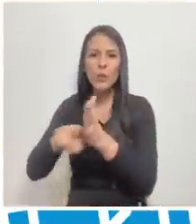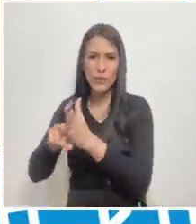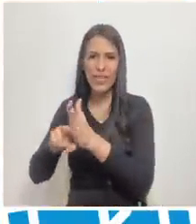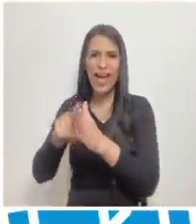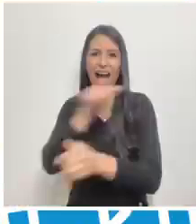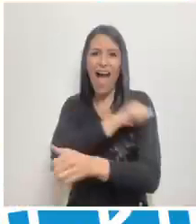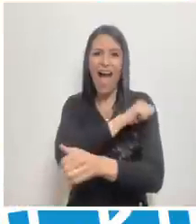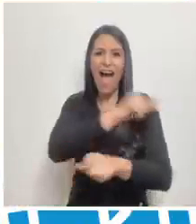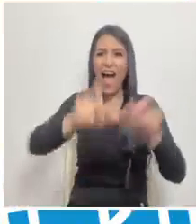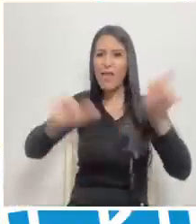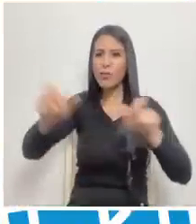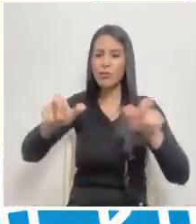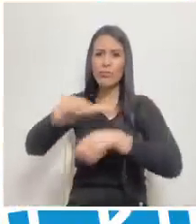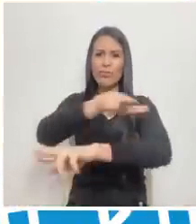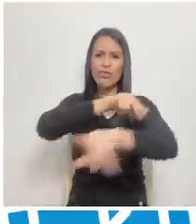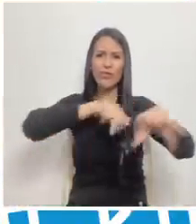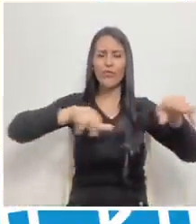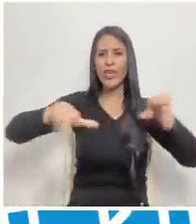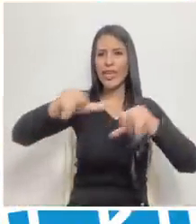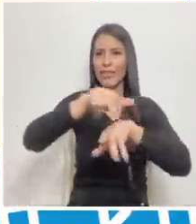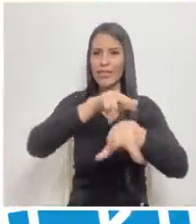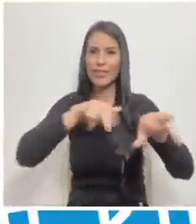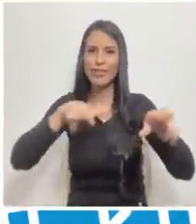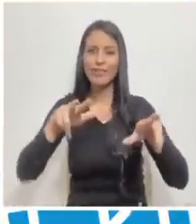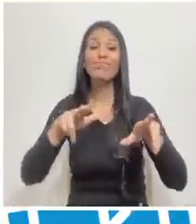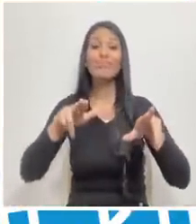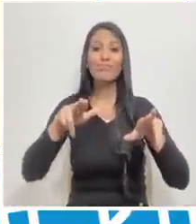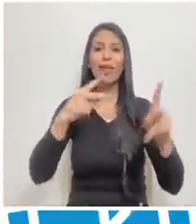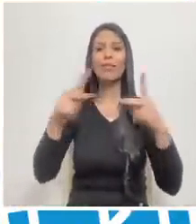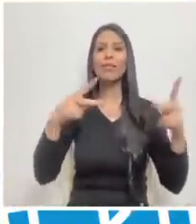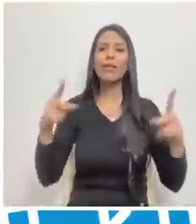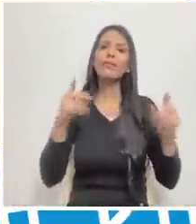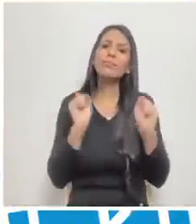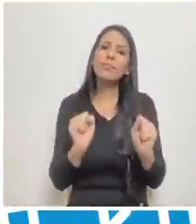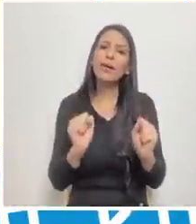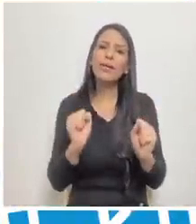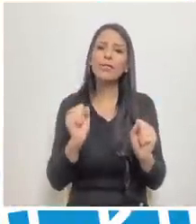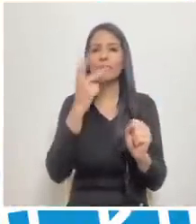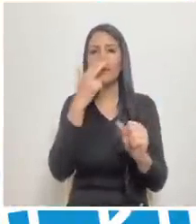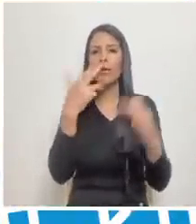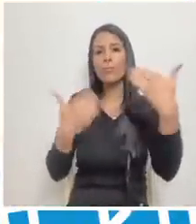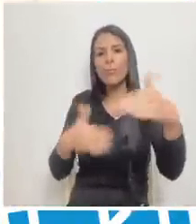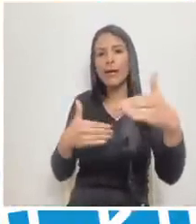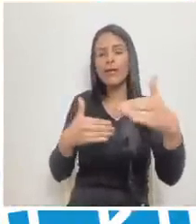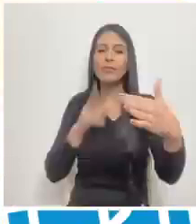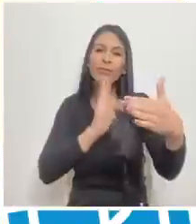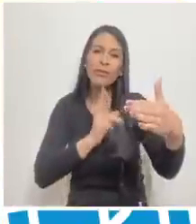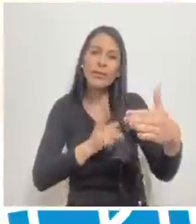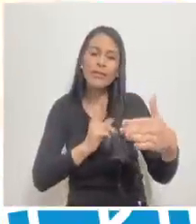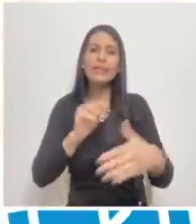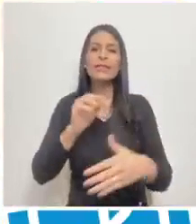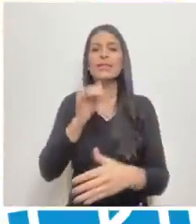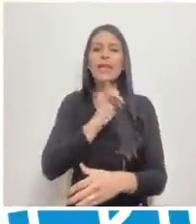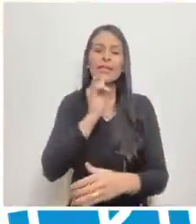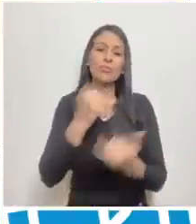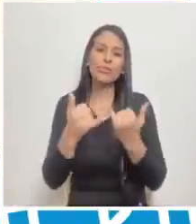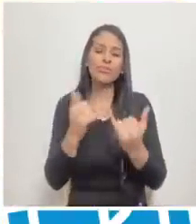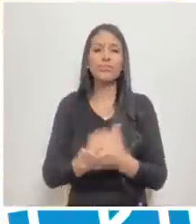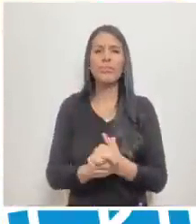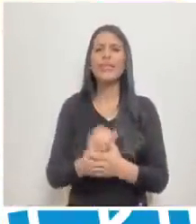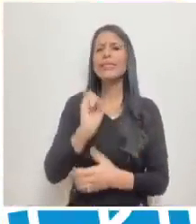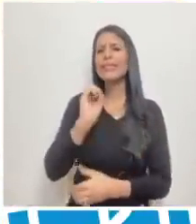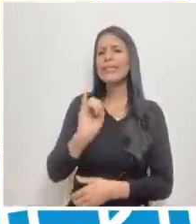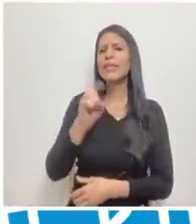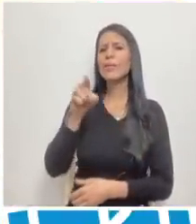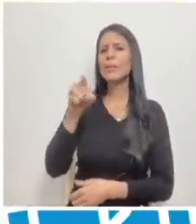de uma proposta, por exemplo, simulada. Se você estivesse em tal localidade,